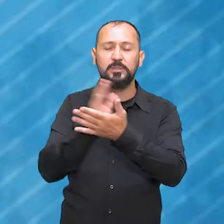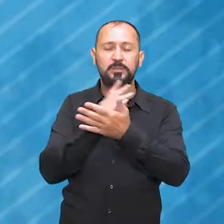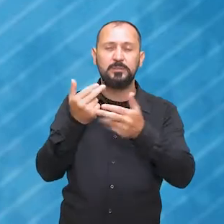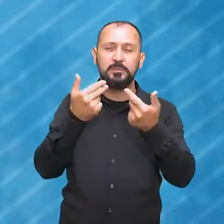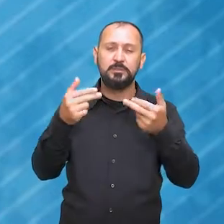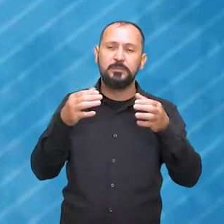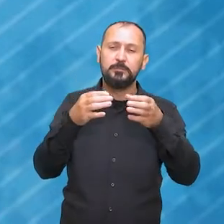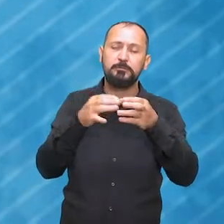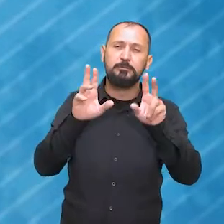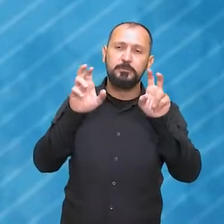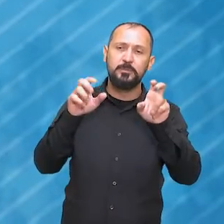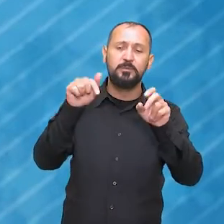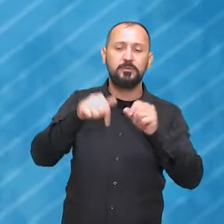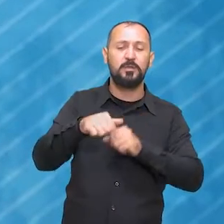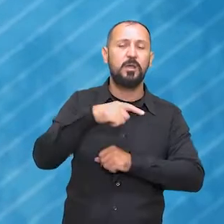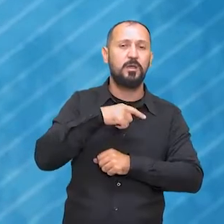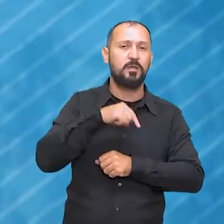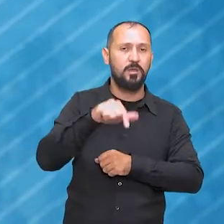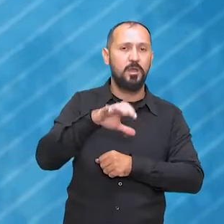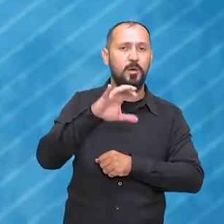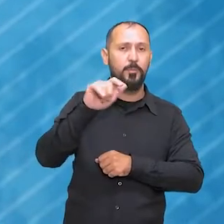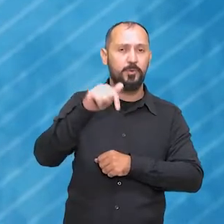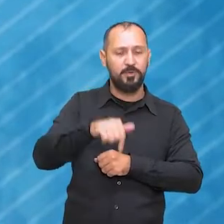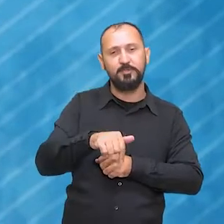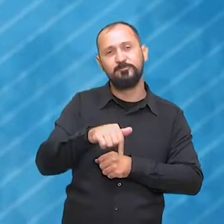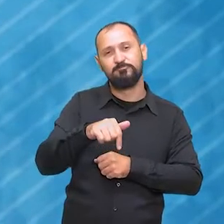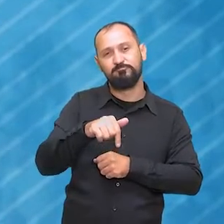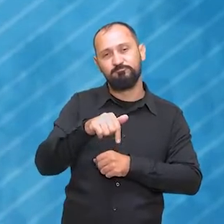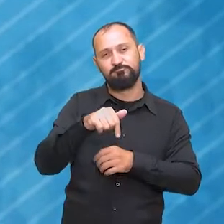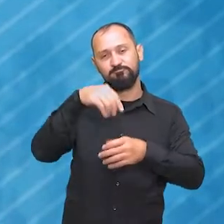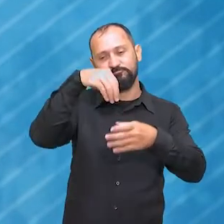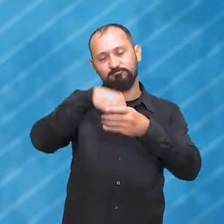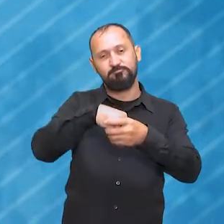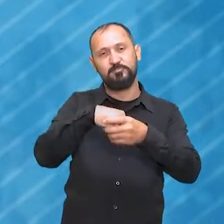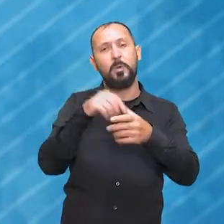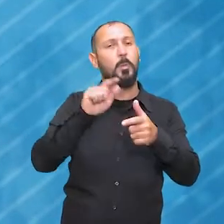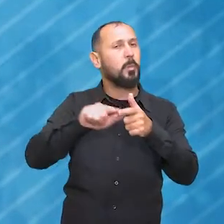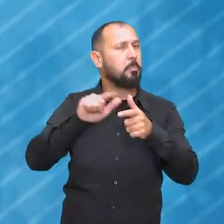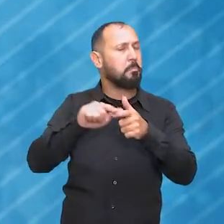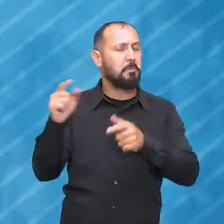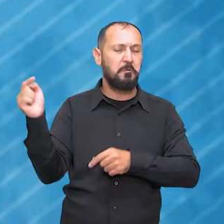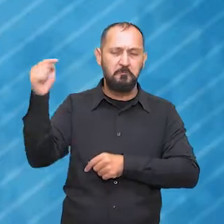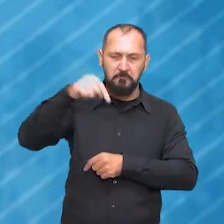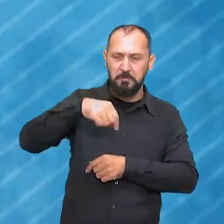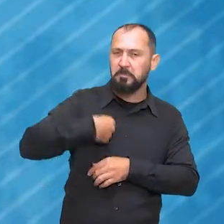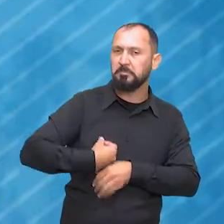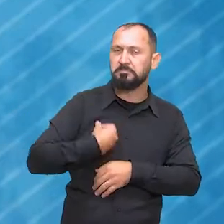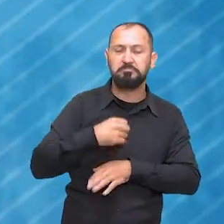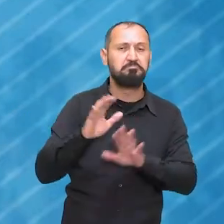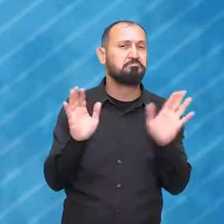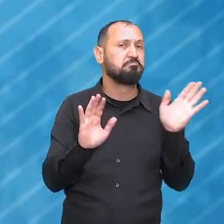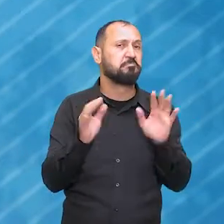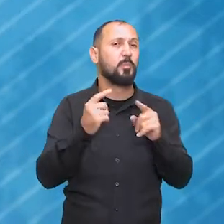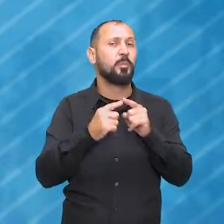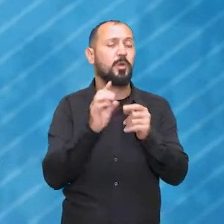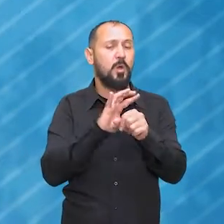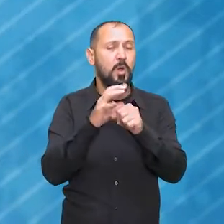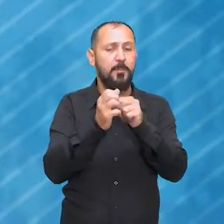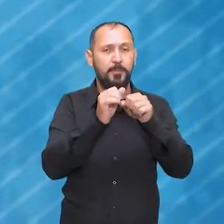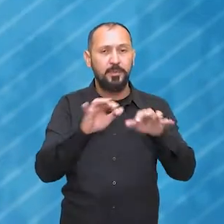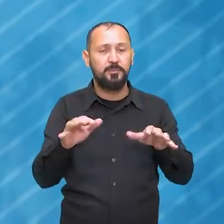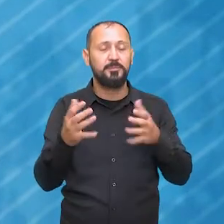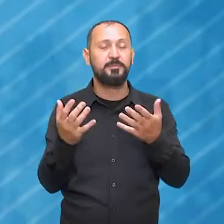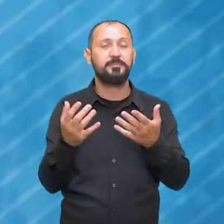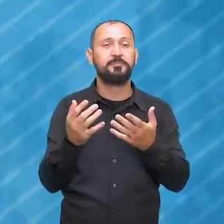também tocam diretamente lá. Mas claro, as mais específicas geralmente a gente tem aqui na seccional, e em Campo Grande não tem problema